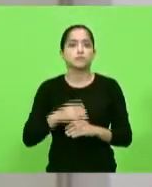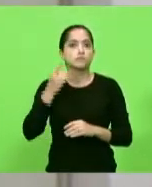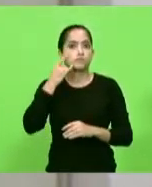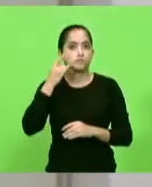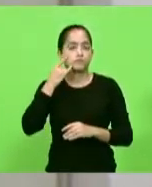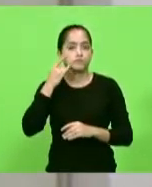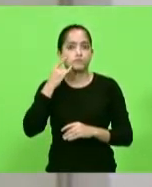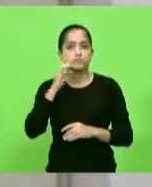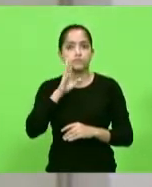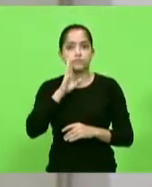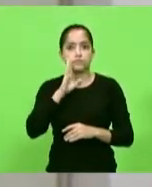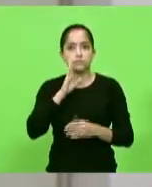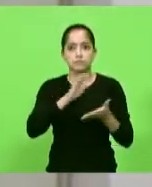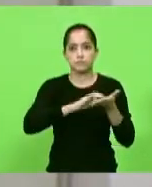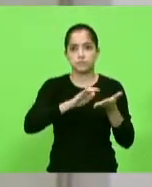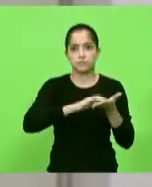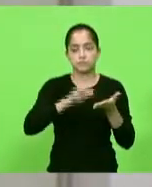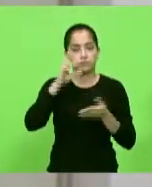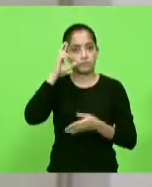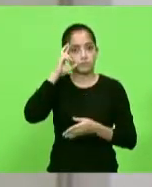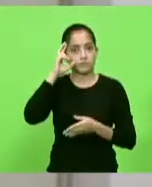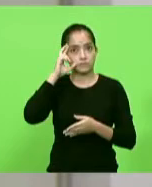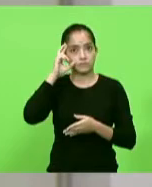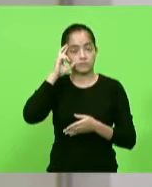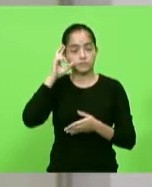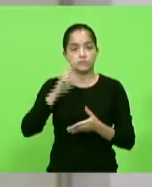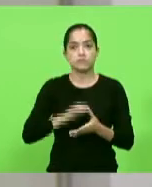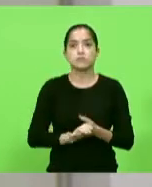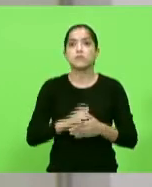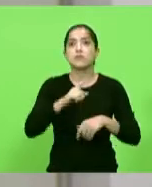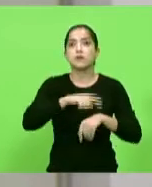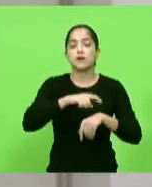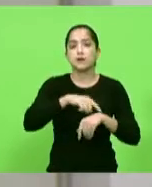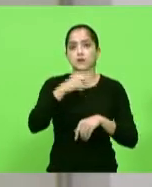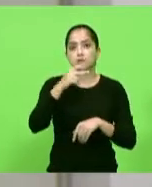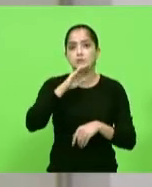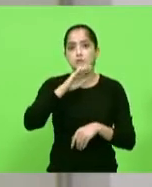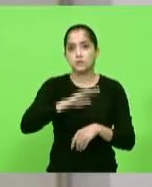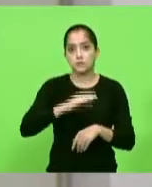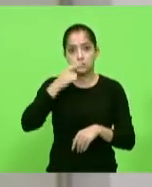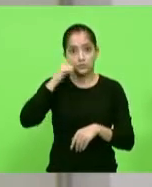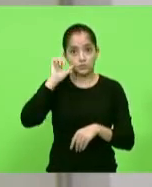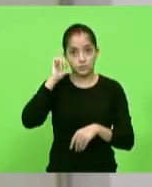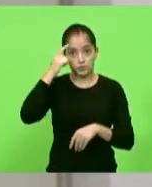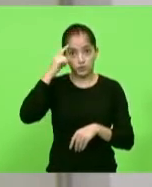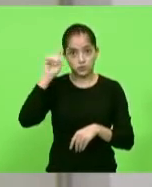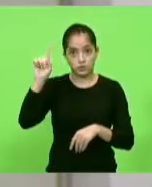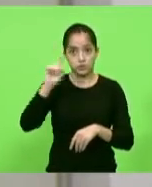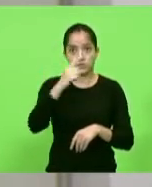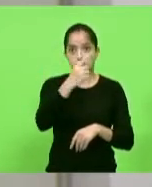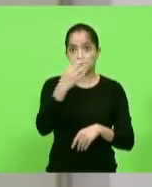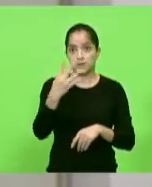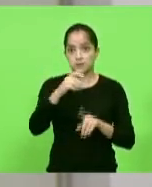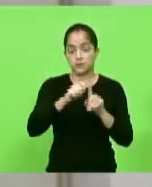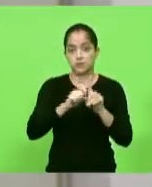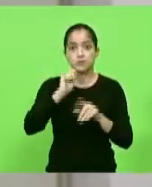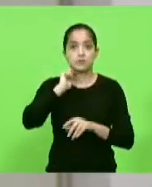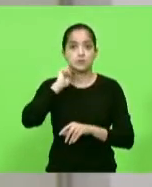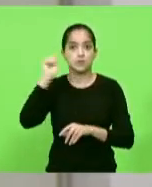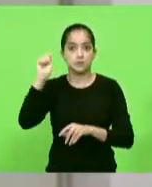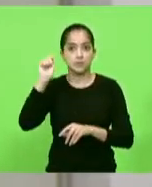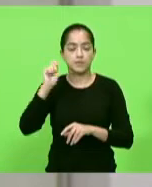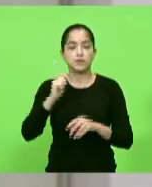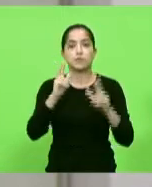Berlanda. Secretaria, deputado Ricardo Alba. Às 14 horas do dia 14 do mês de abril de 2021,